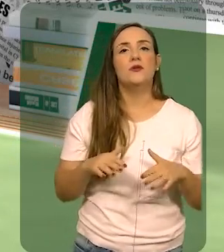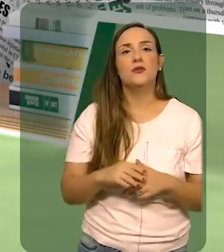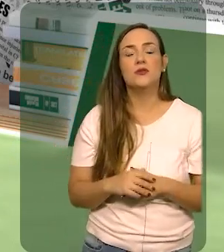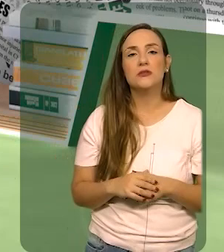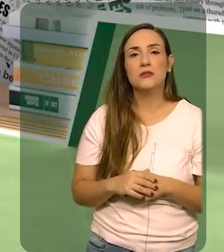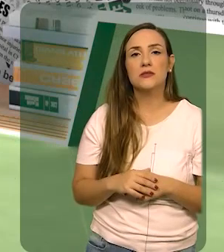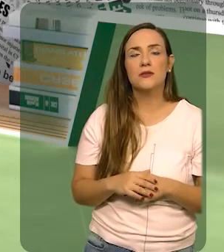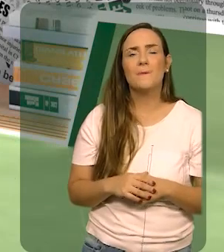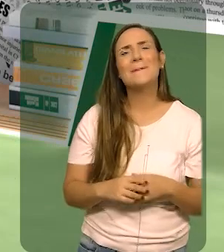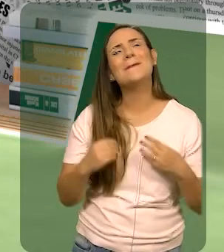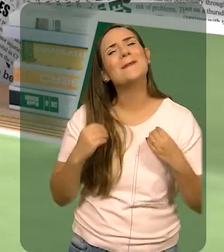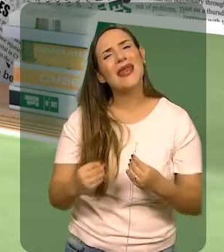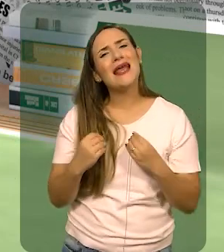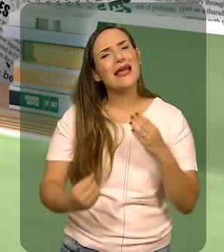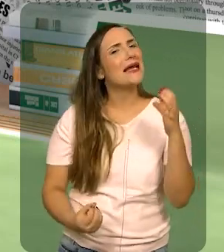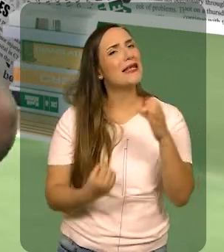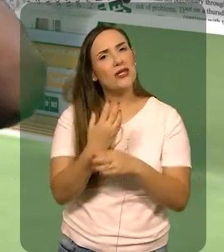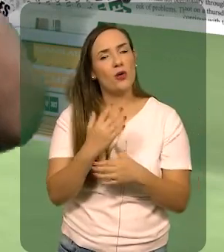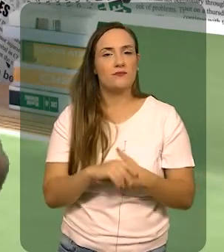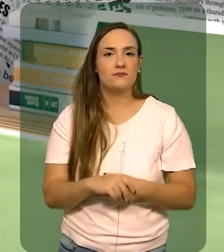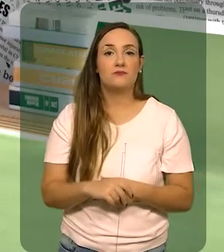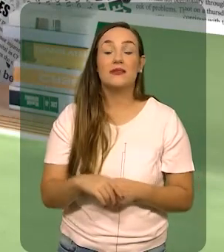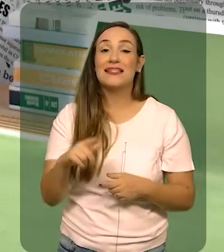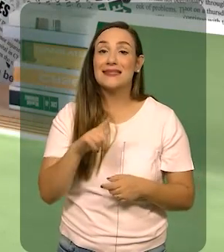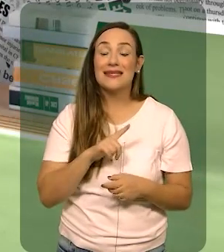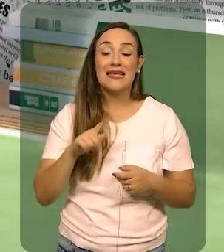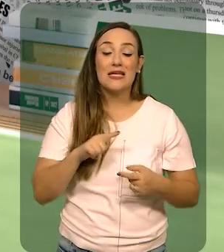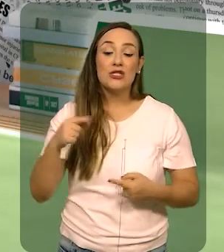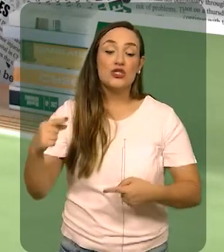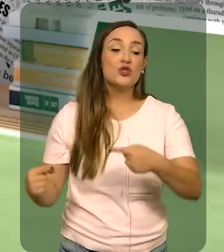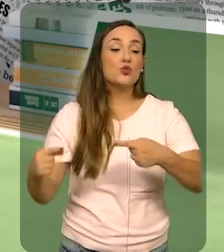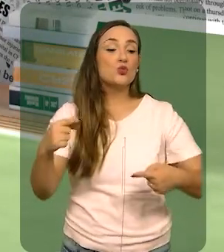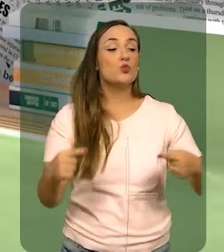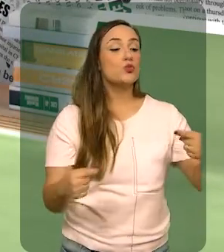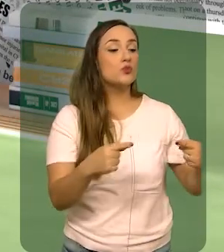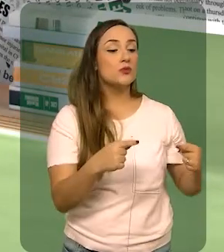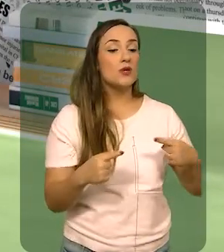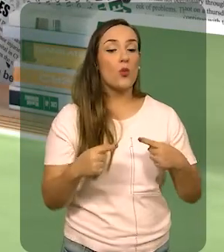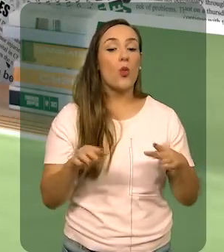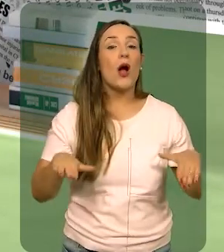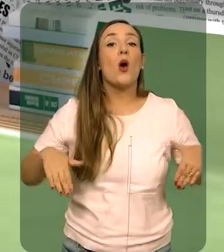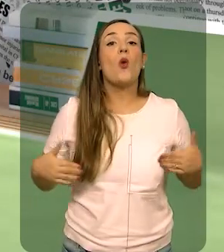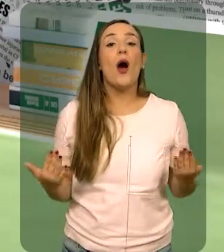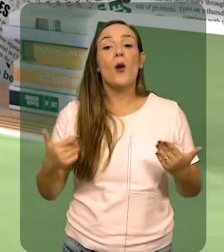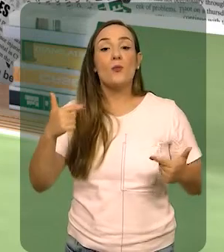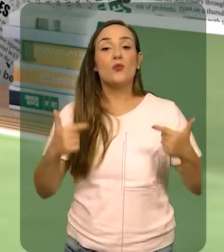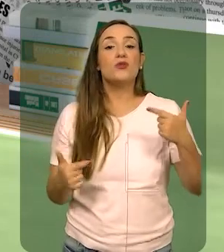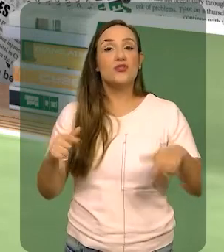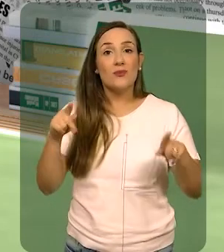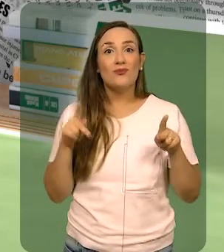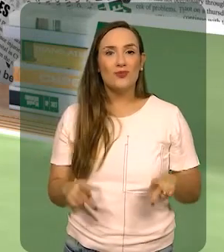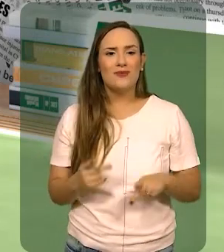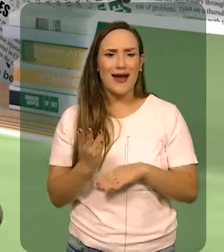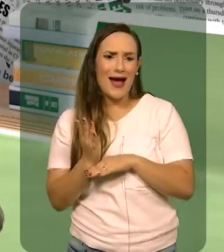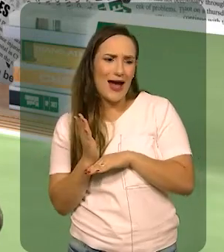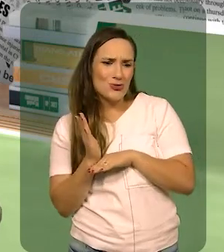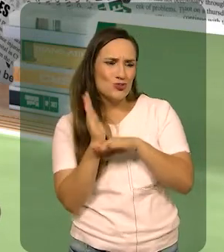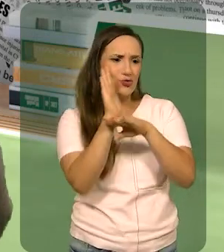criado para que houvesse discussões, né, a respeito de políticas